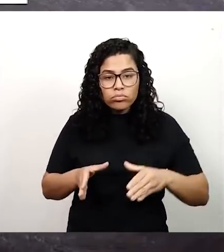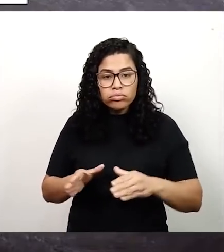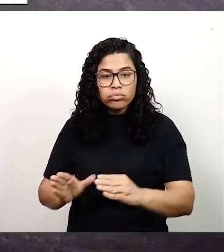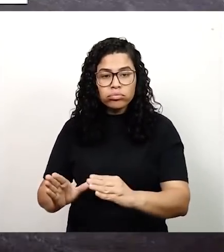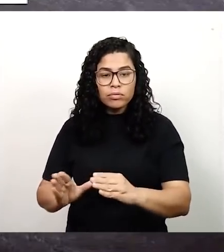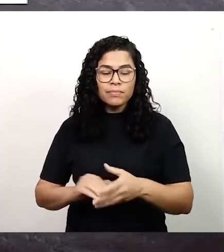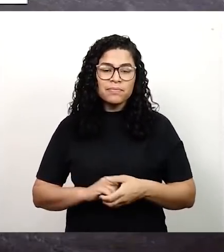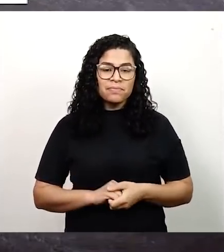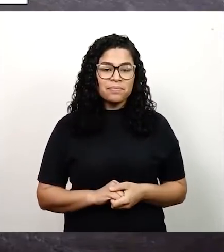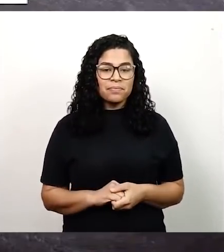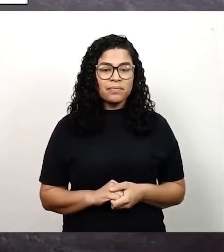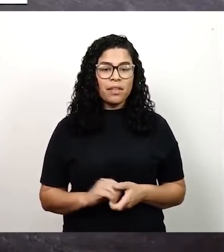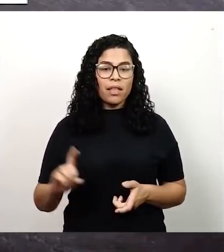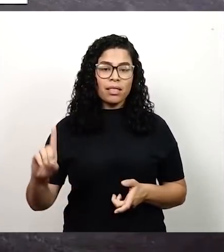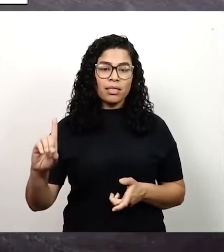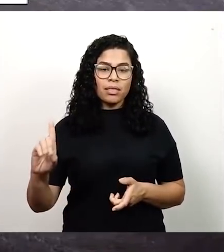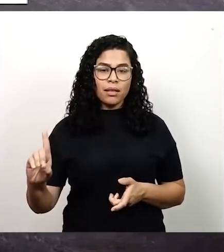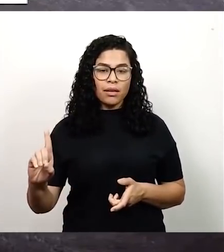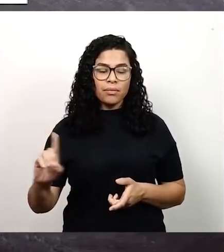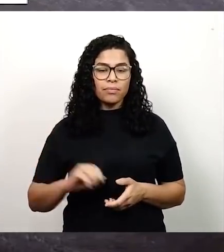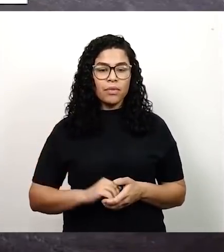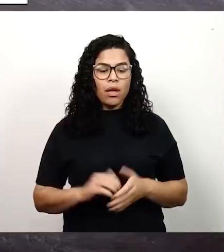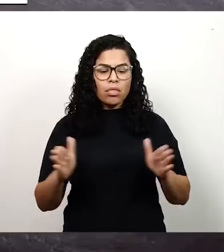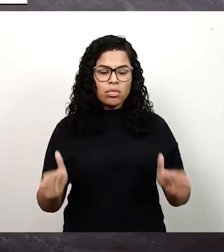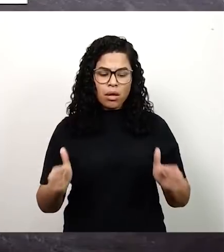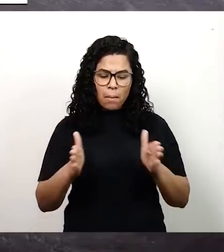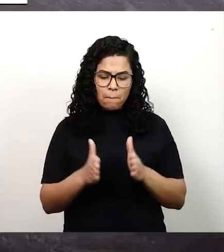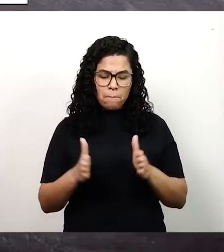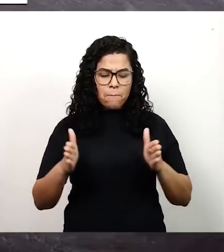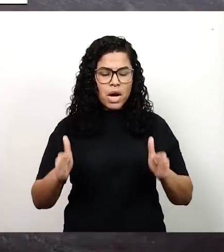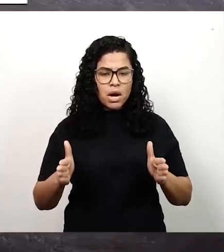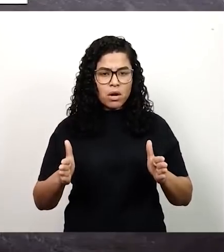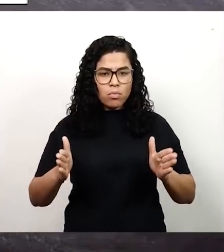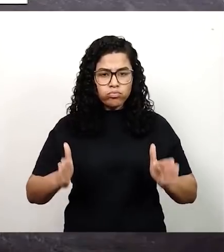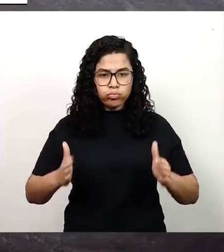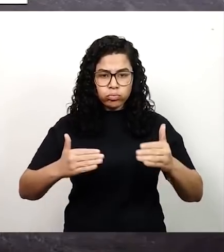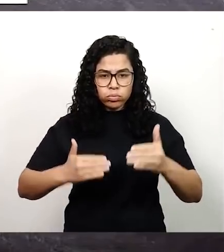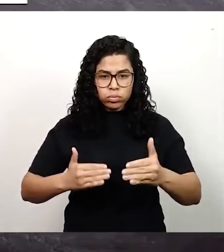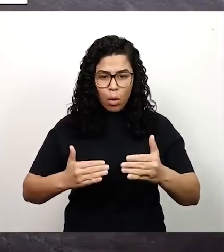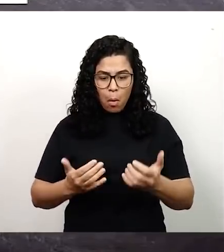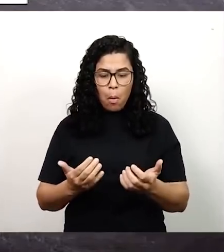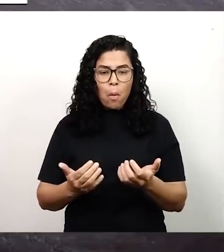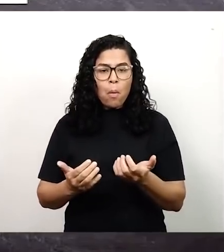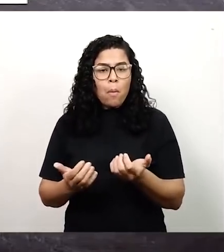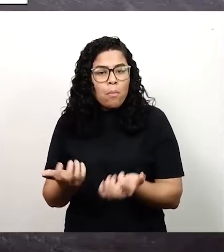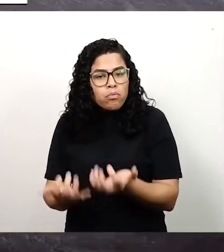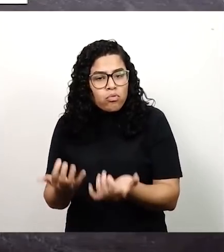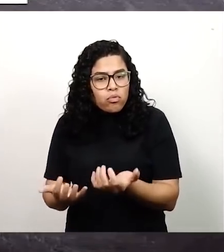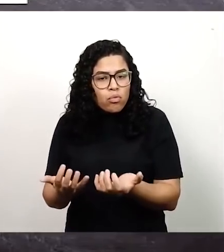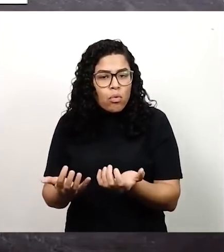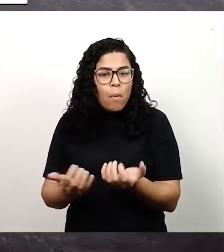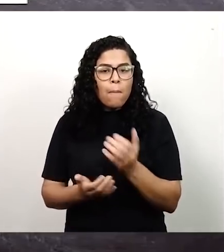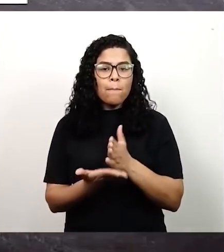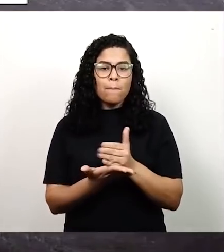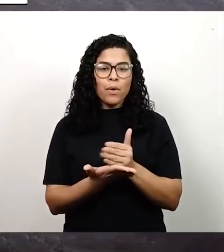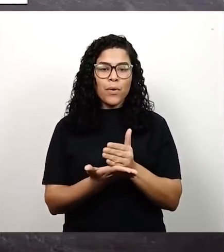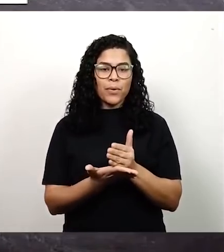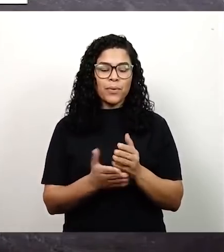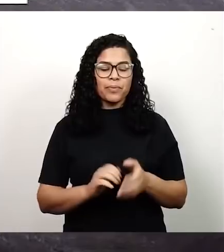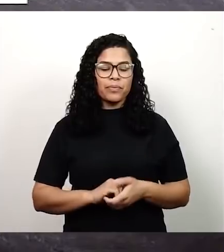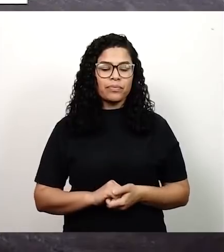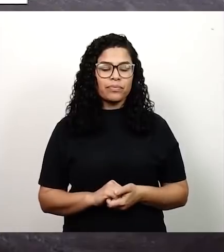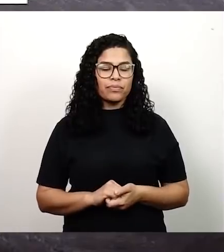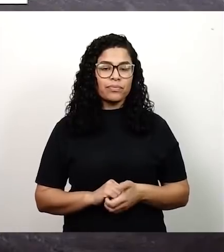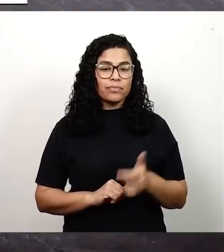a letrinha D, o tamanho da forma para assar o bolo. Do outro lado, na